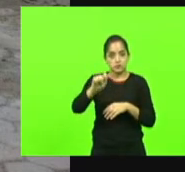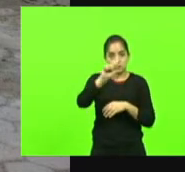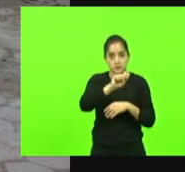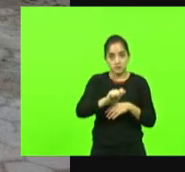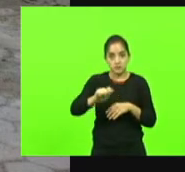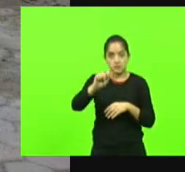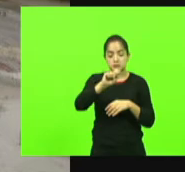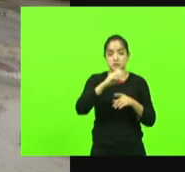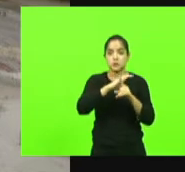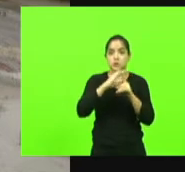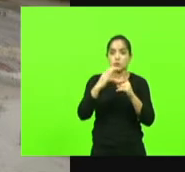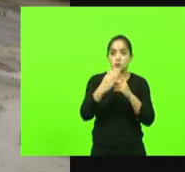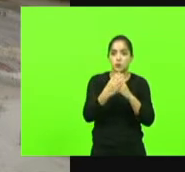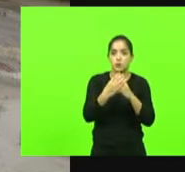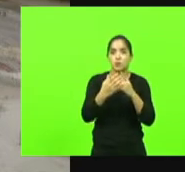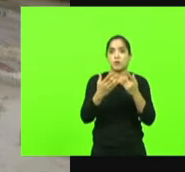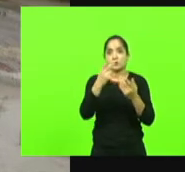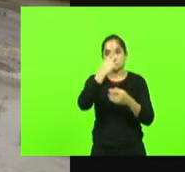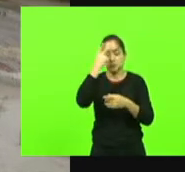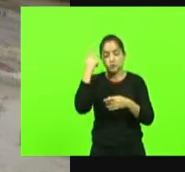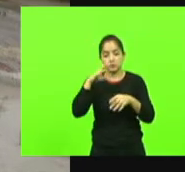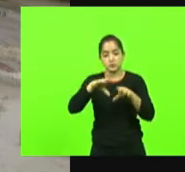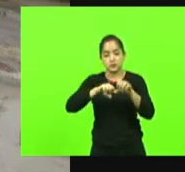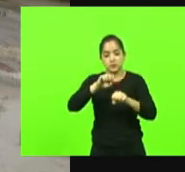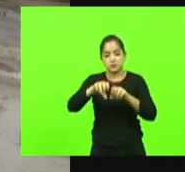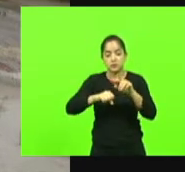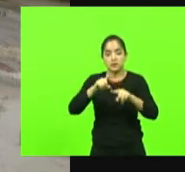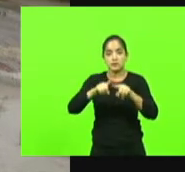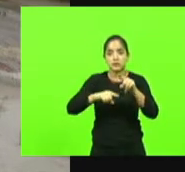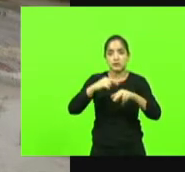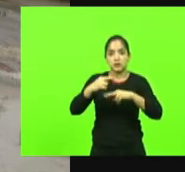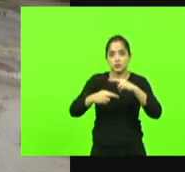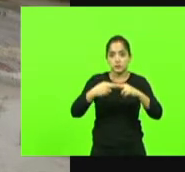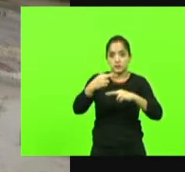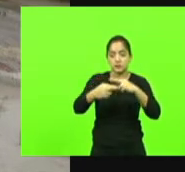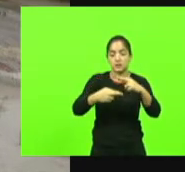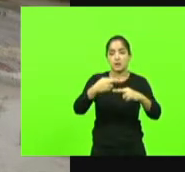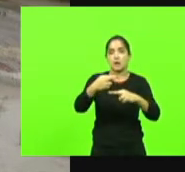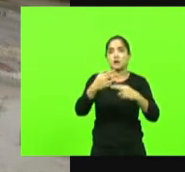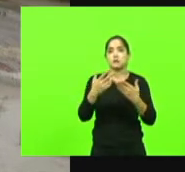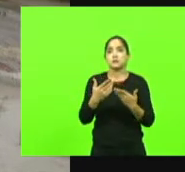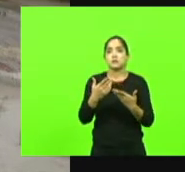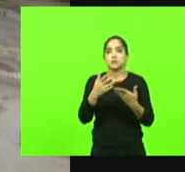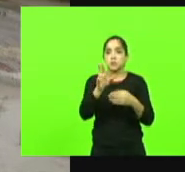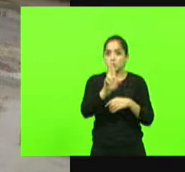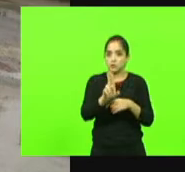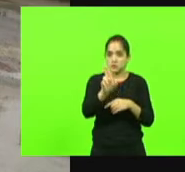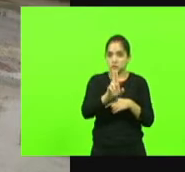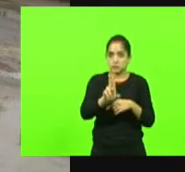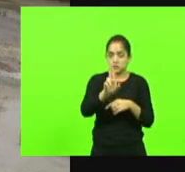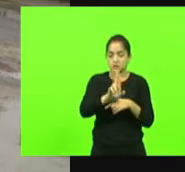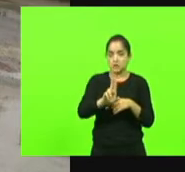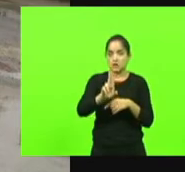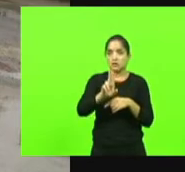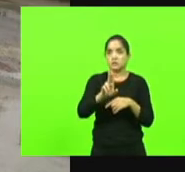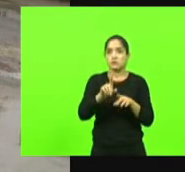os recicladores da cidade, e através da Fernanda,